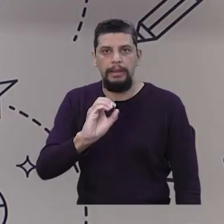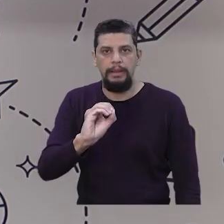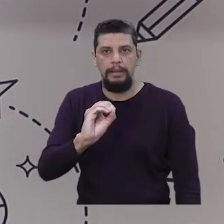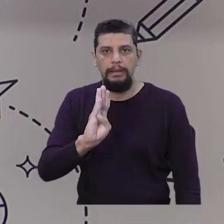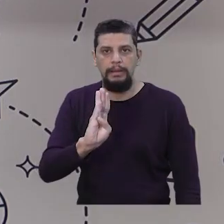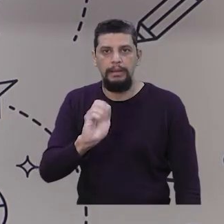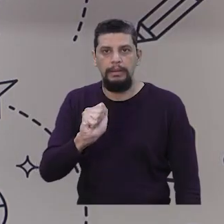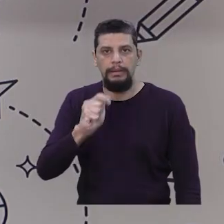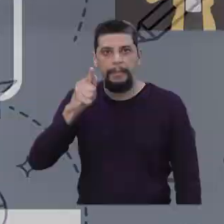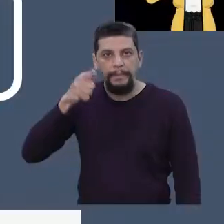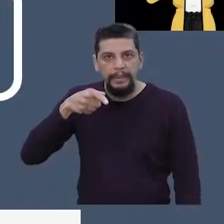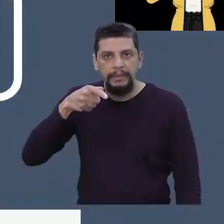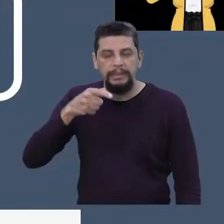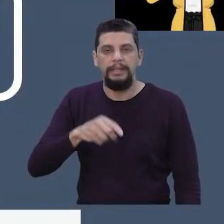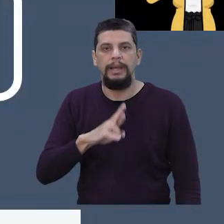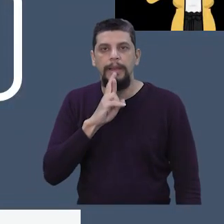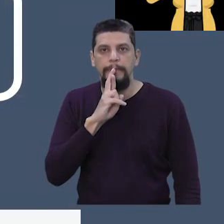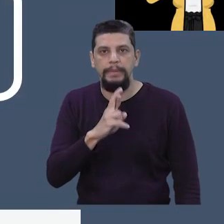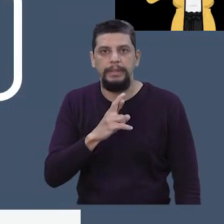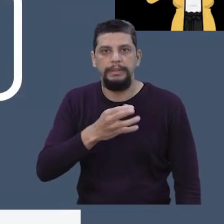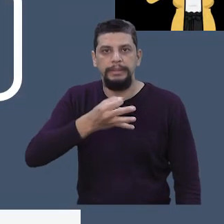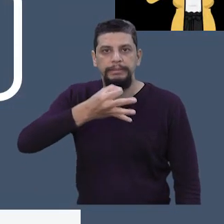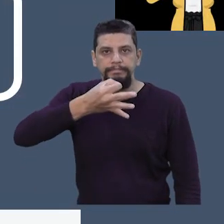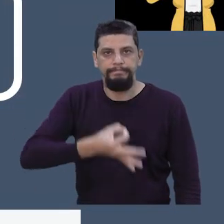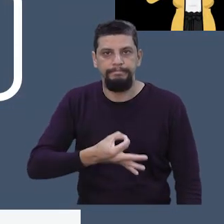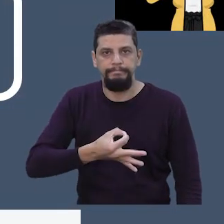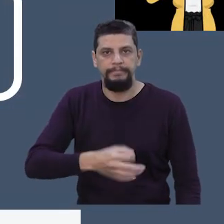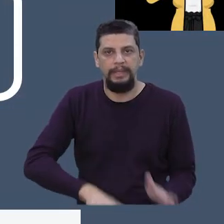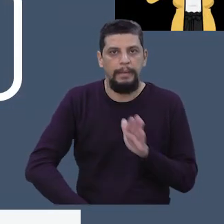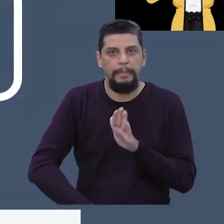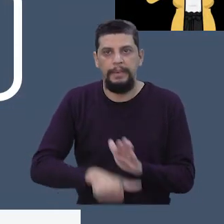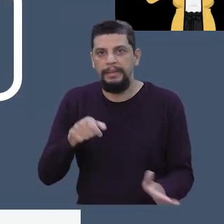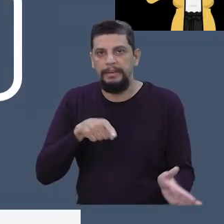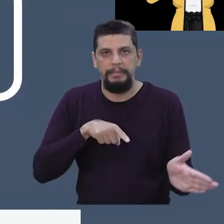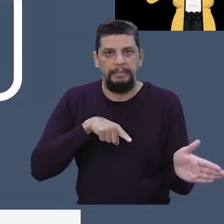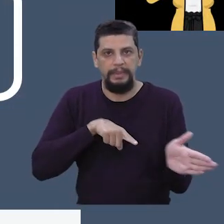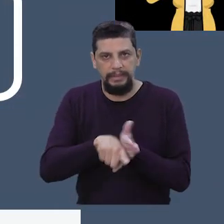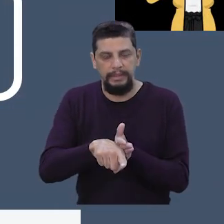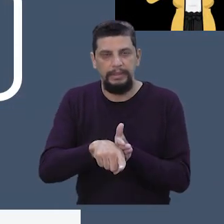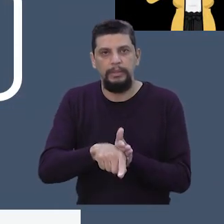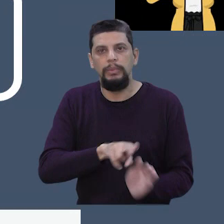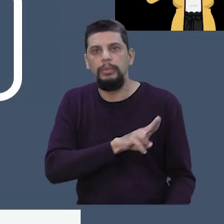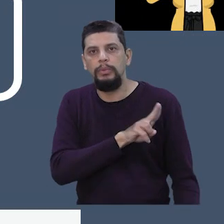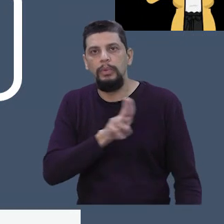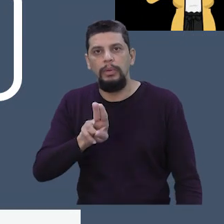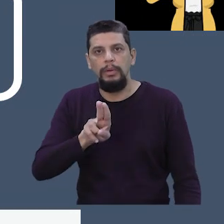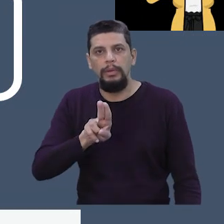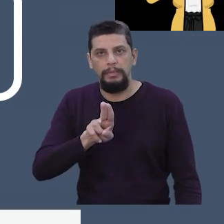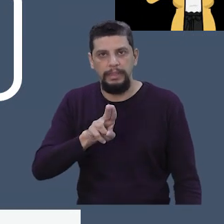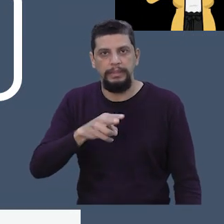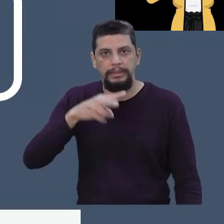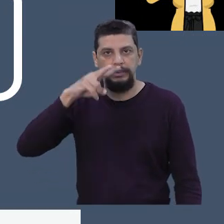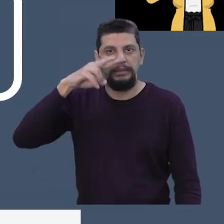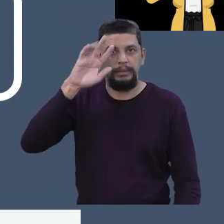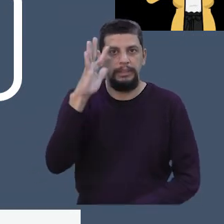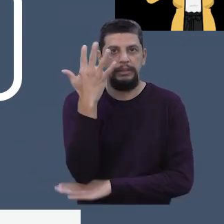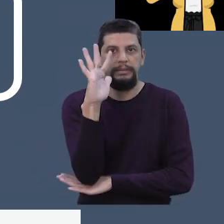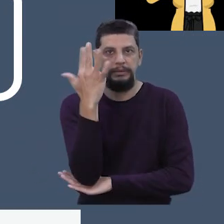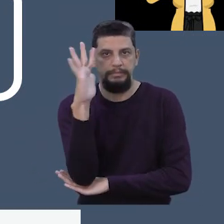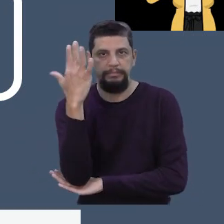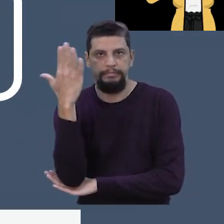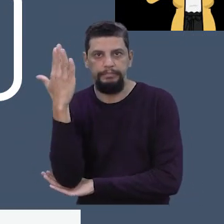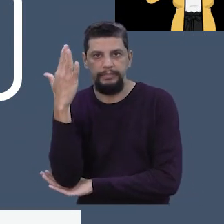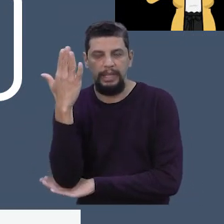certa. Baobá é a resposta da nossa primeira pergunta, o nome da história, da árvore da história. Muito